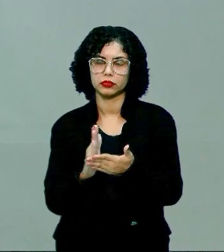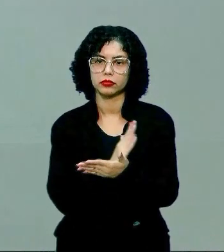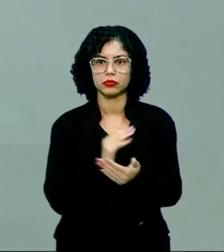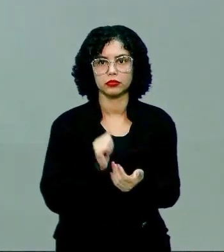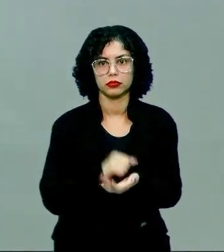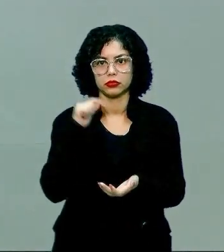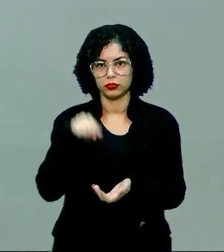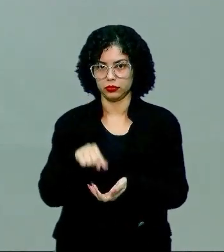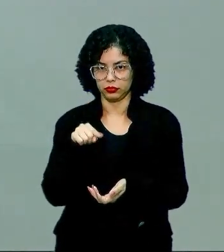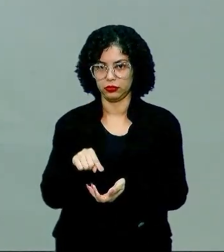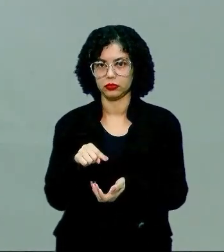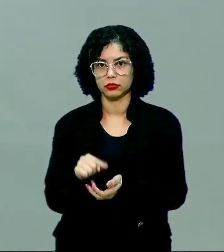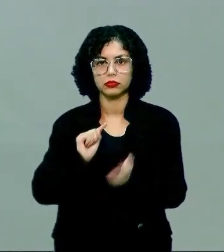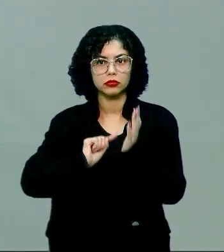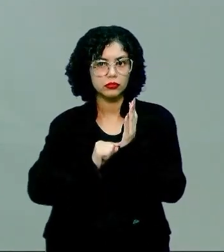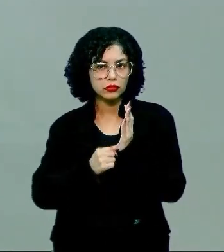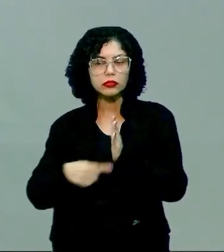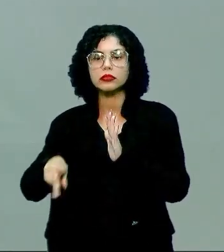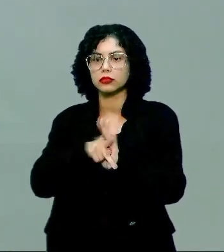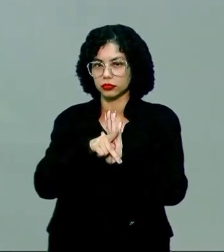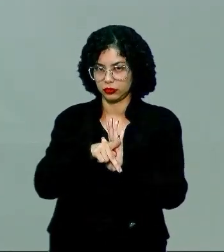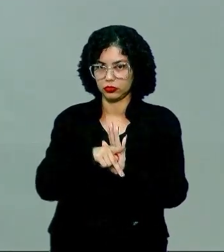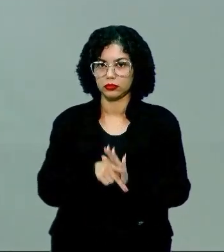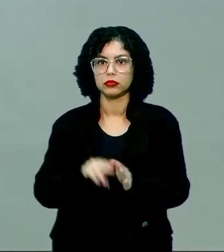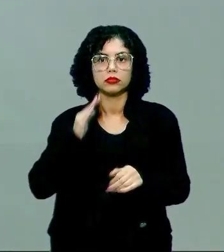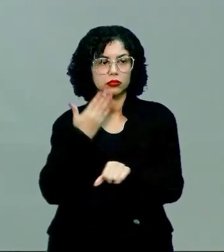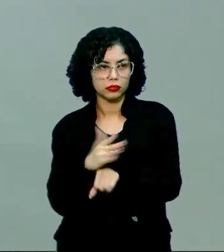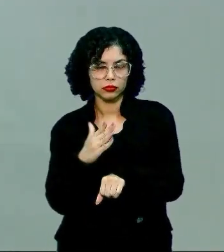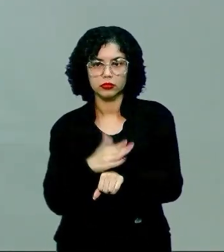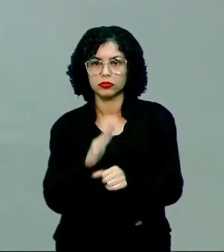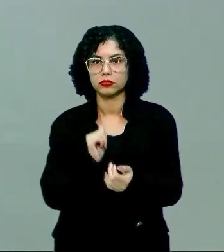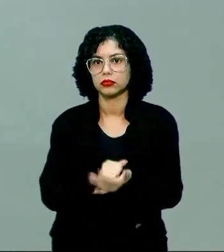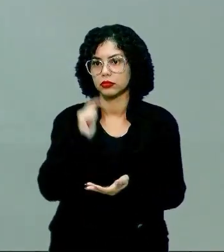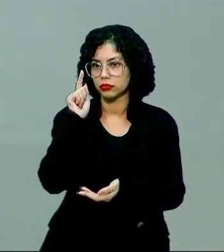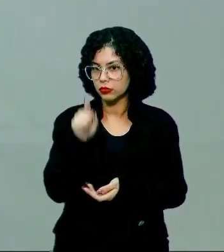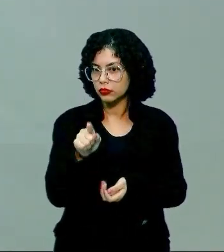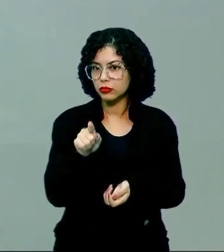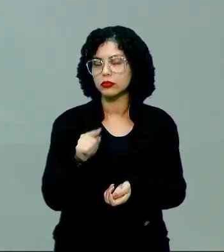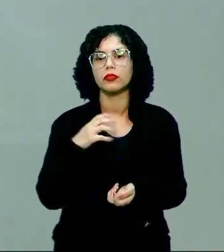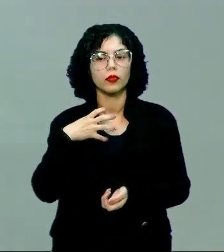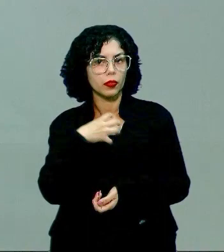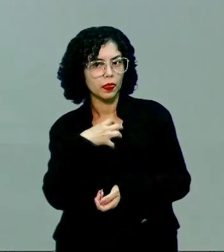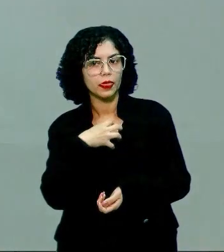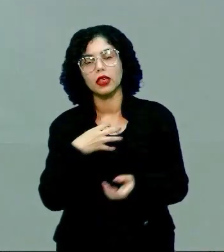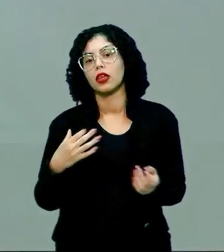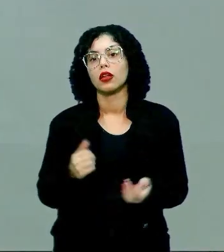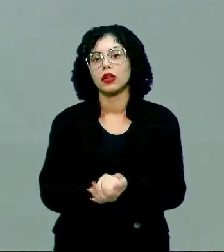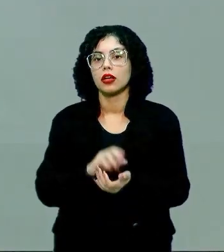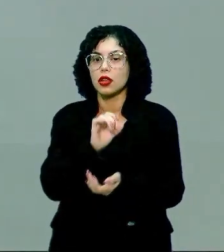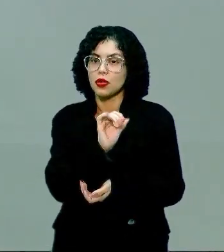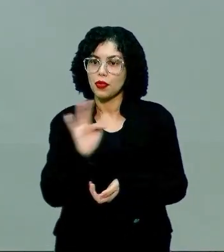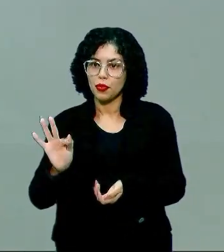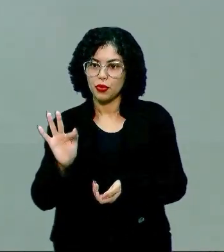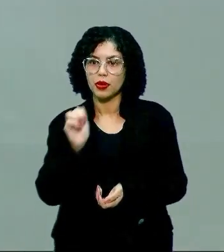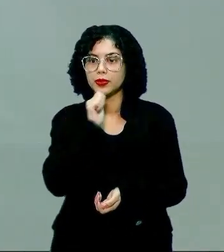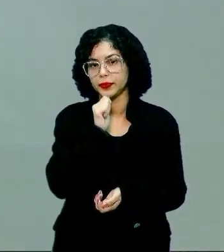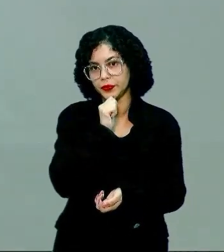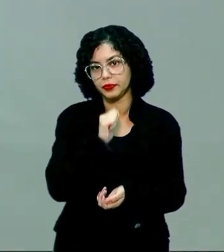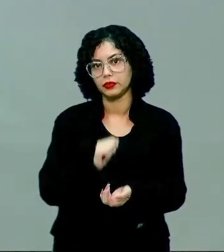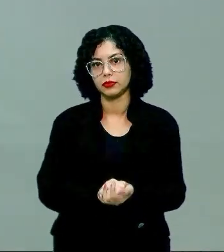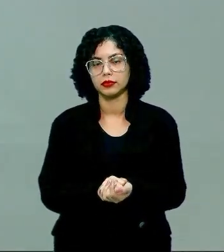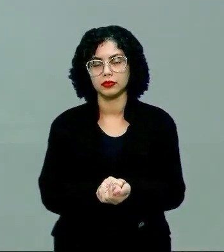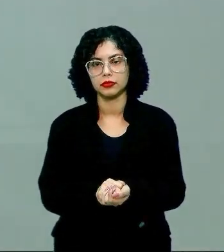e aqui nesse nesse ponto específico são práticas em que você em seu momento off Vamos colocar assim